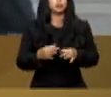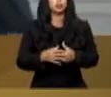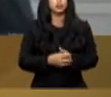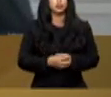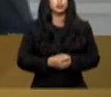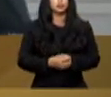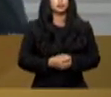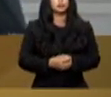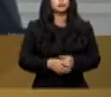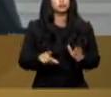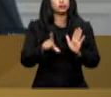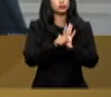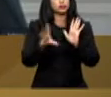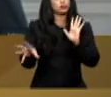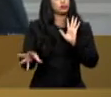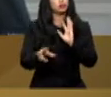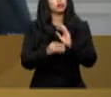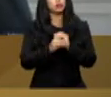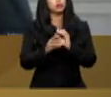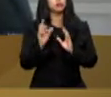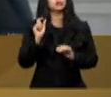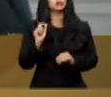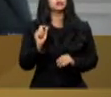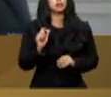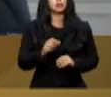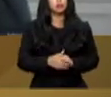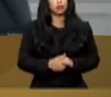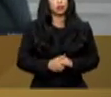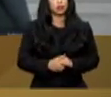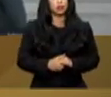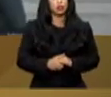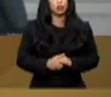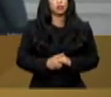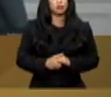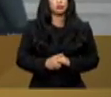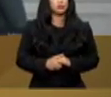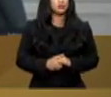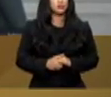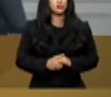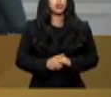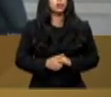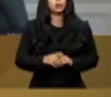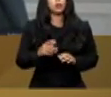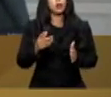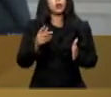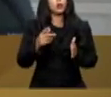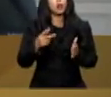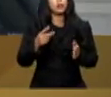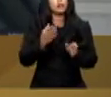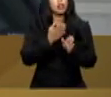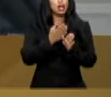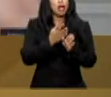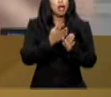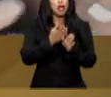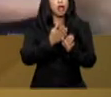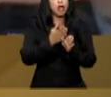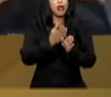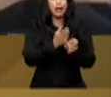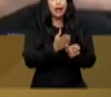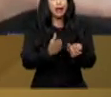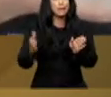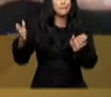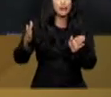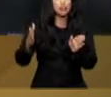Denegada essa lei complementar, que eu disse, ela, a sua necessidade não surgiu com a emenda, porque a emenda simplesmente